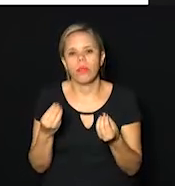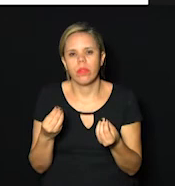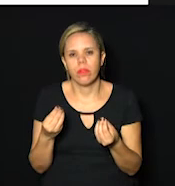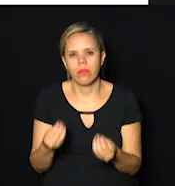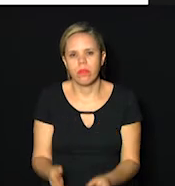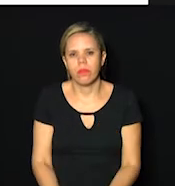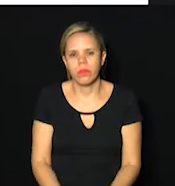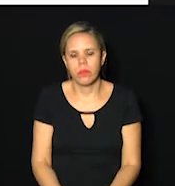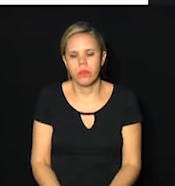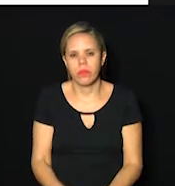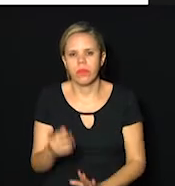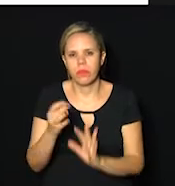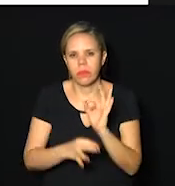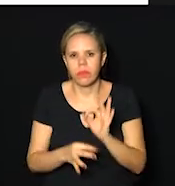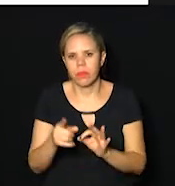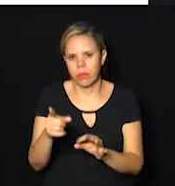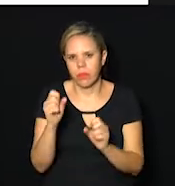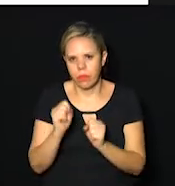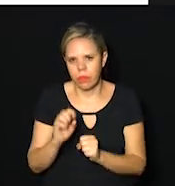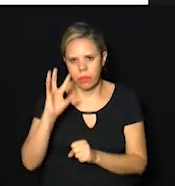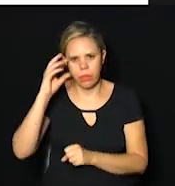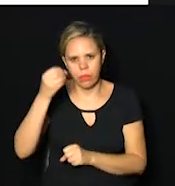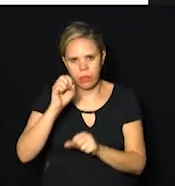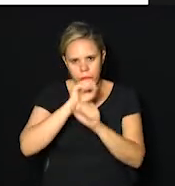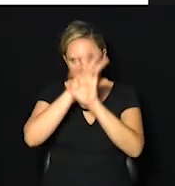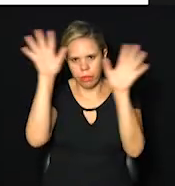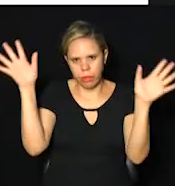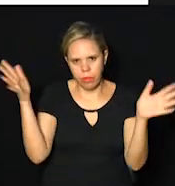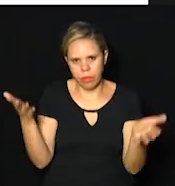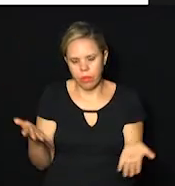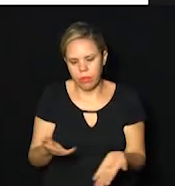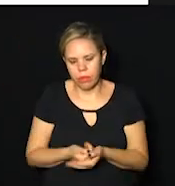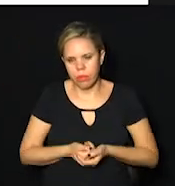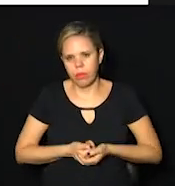O seu projeto de poder é compreendido?